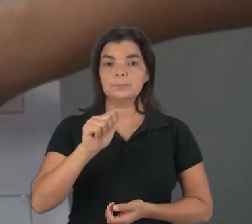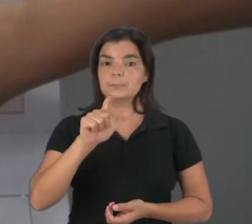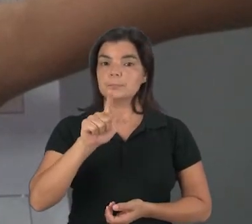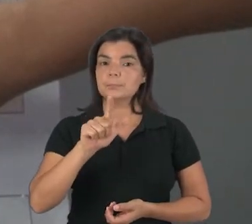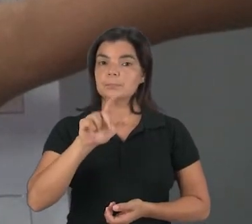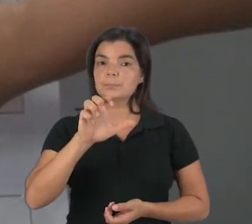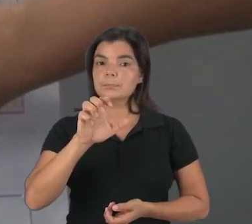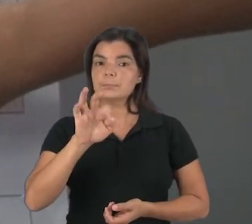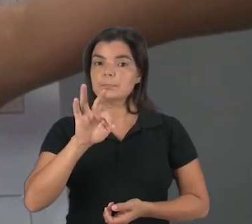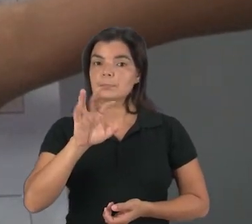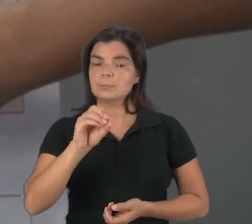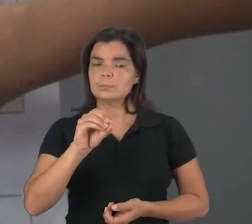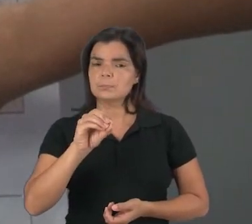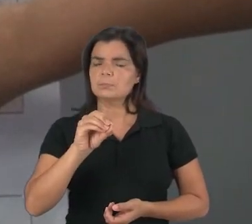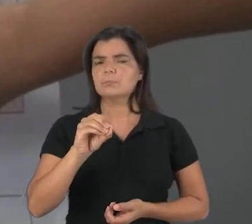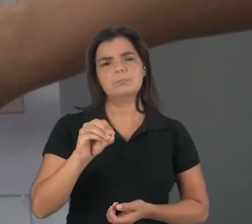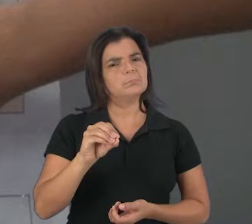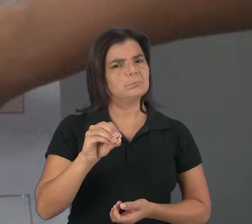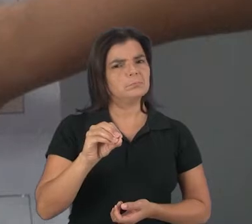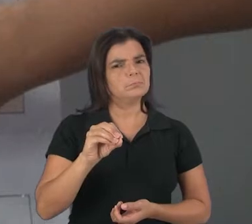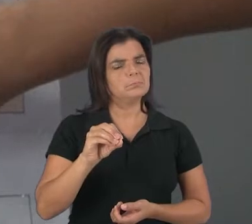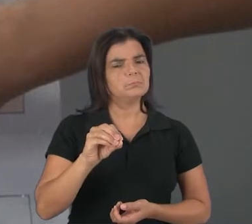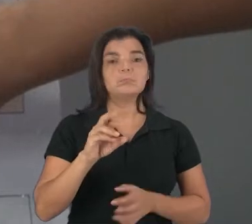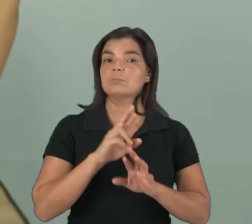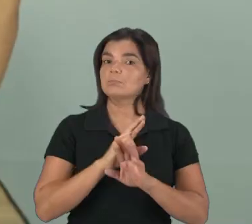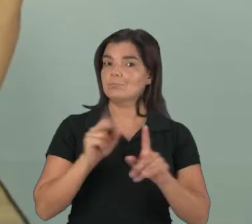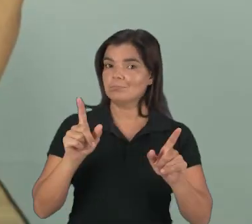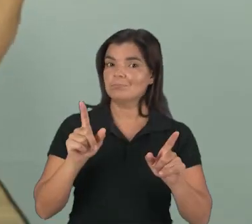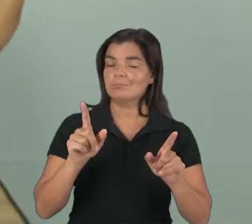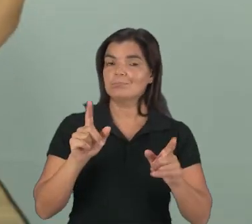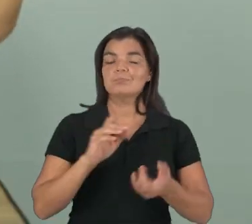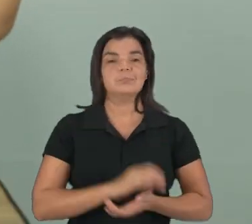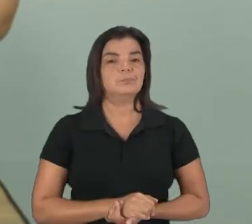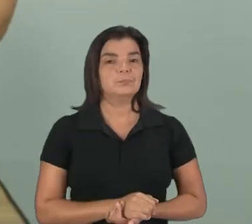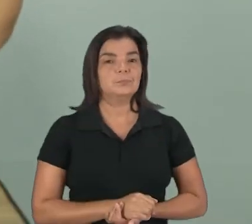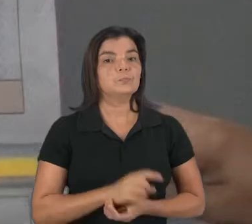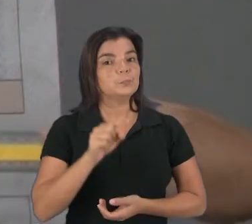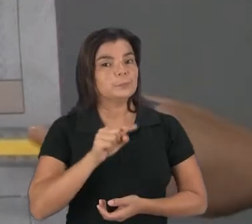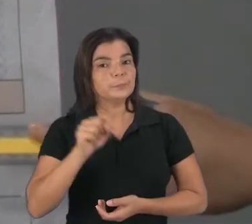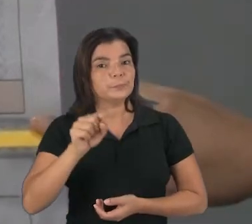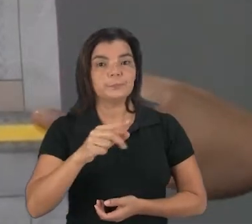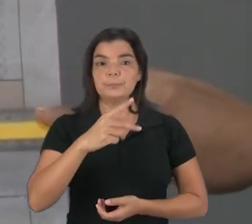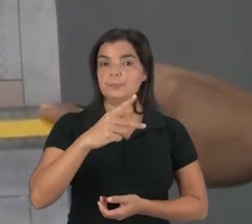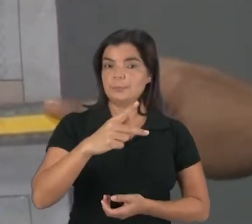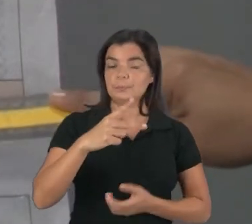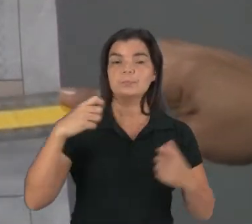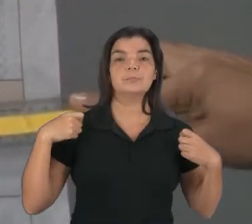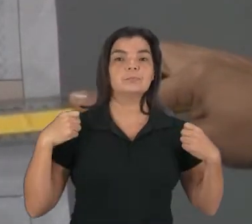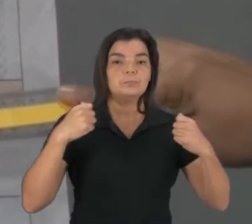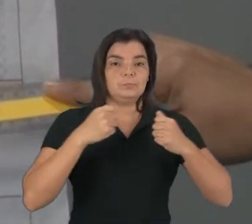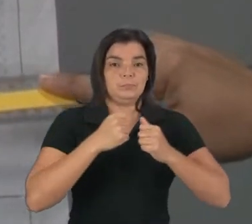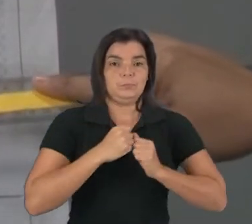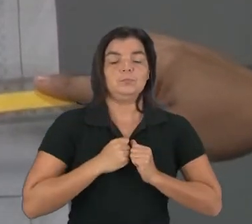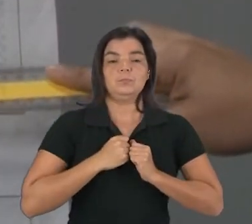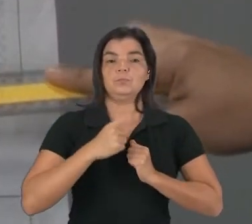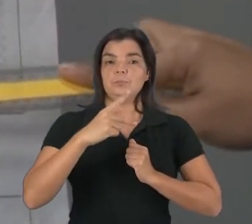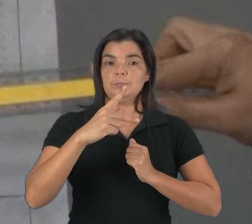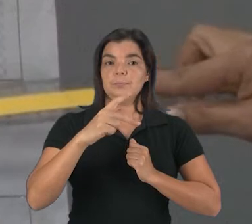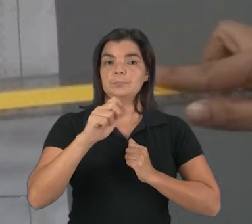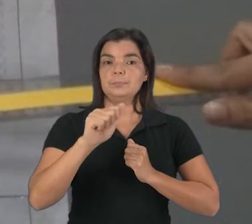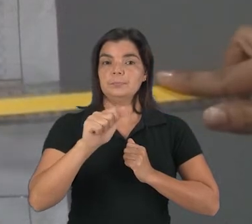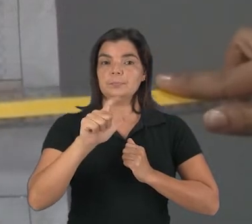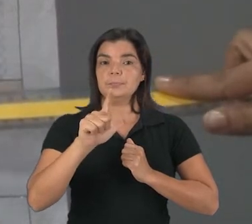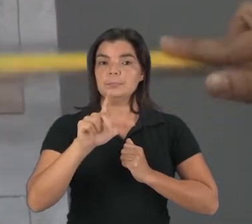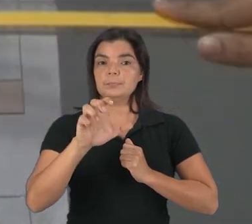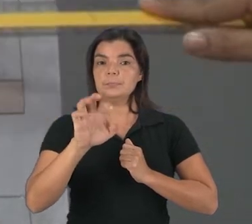Paleto. Olhem só. Olha a diferença de pronúncia. Colocando o acento, nós temos então a palavra com a grafia correta,